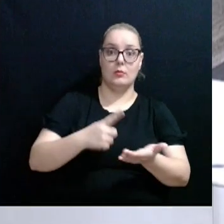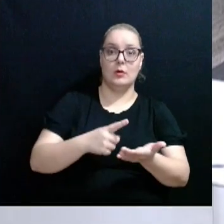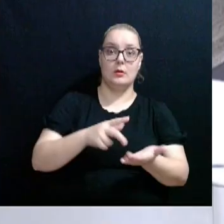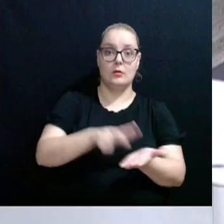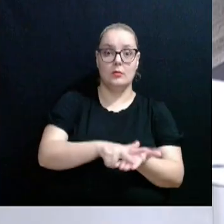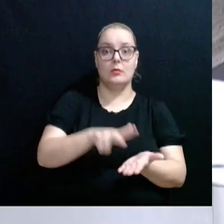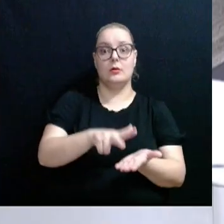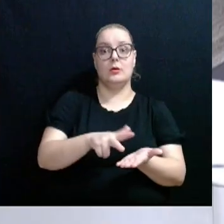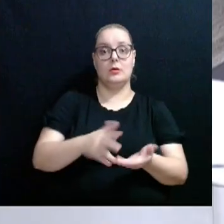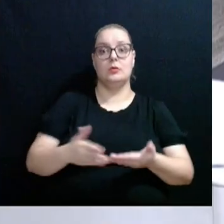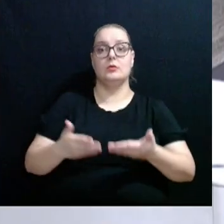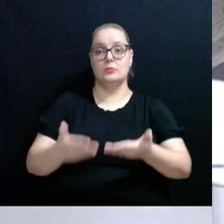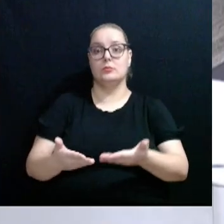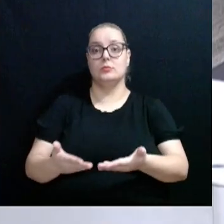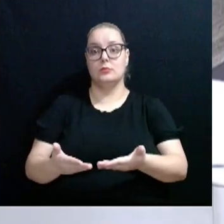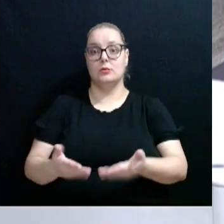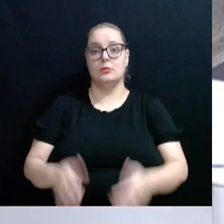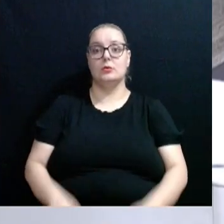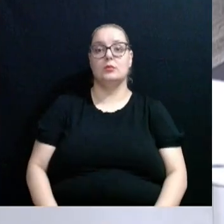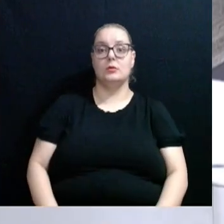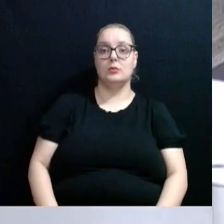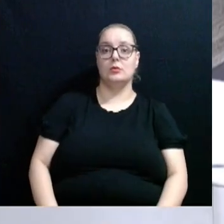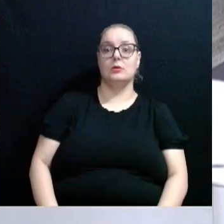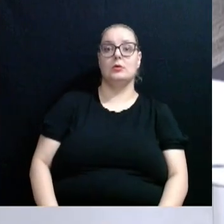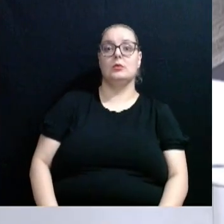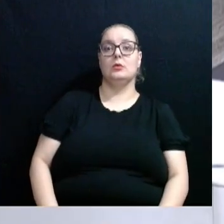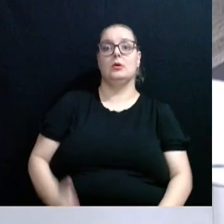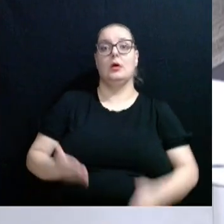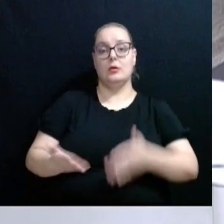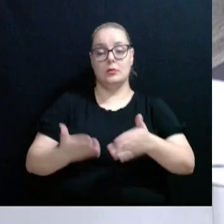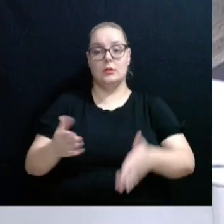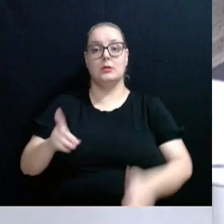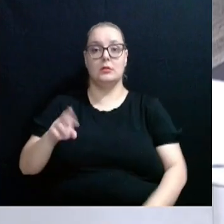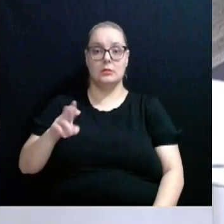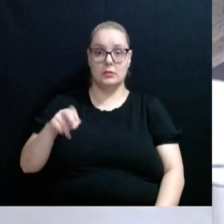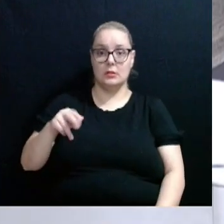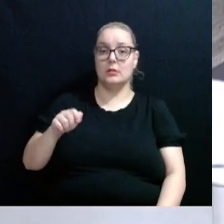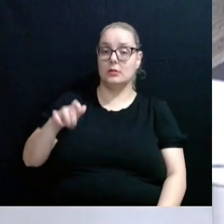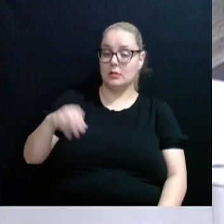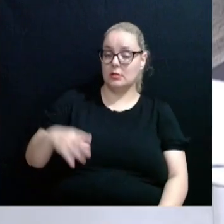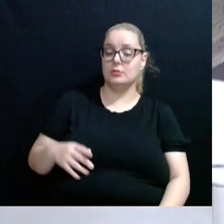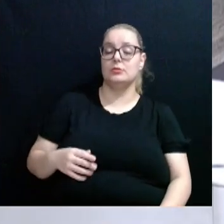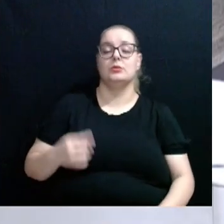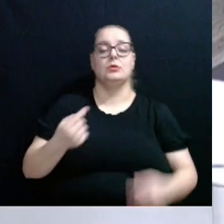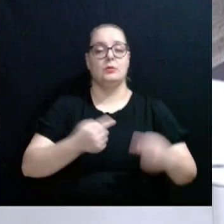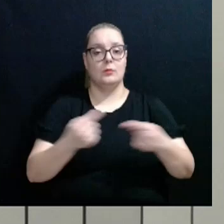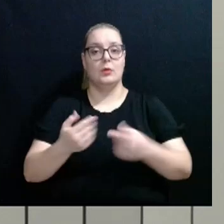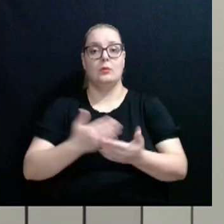para as empresas de saneamento cuidarem da drenagem. Então é um assunto que podemos começar a debater desde já.